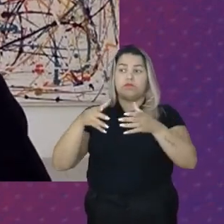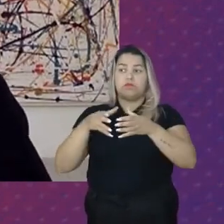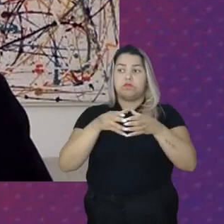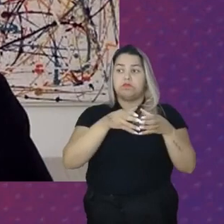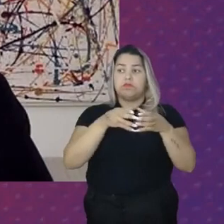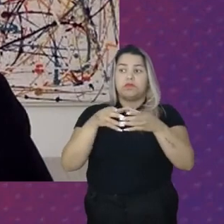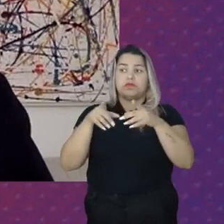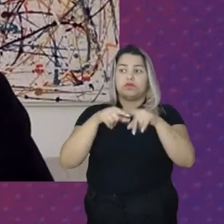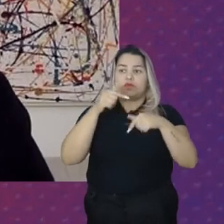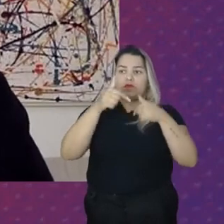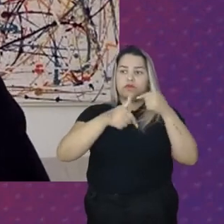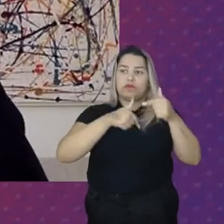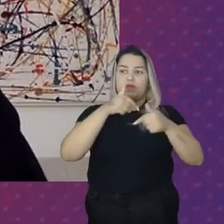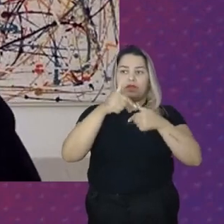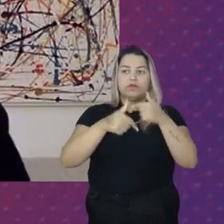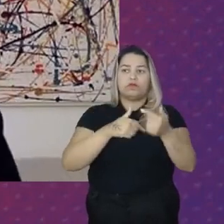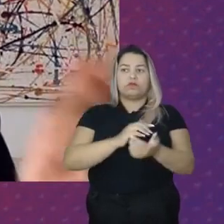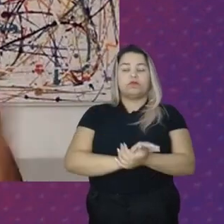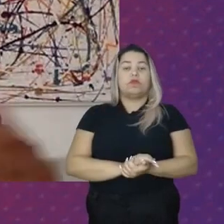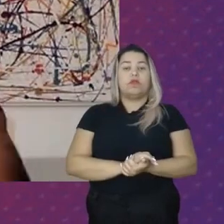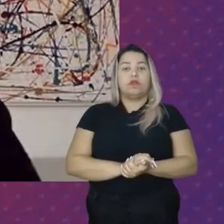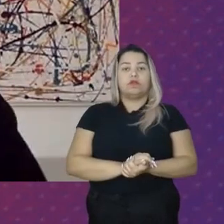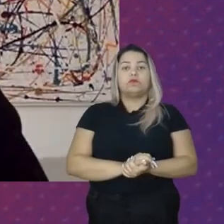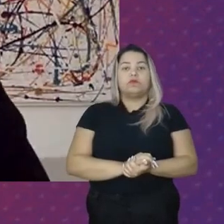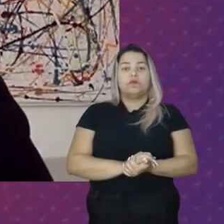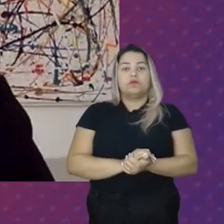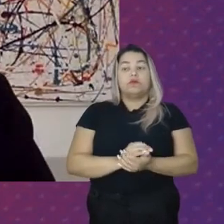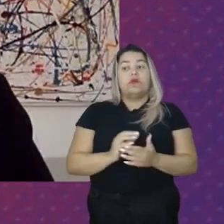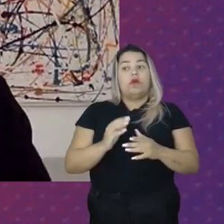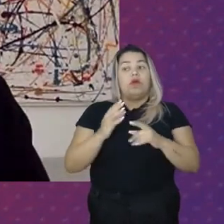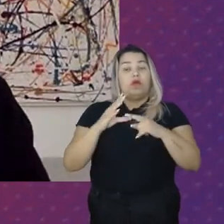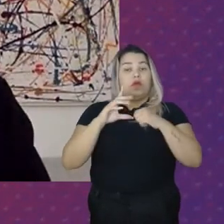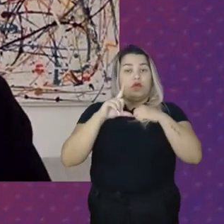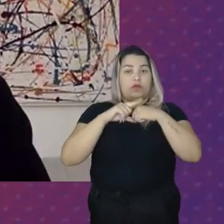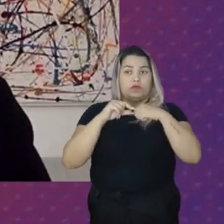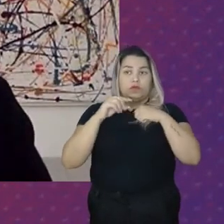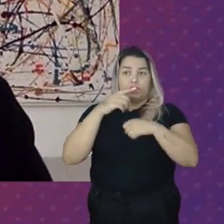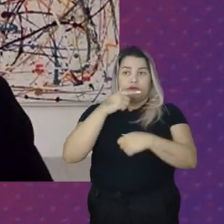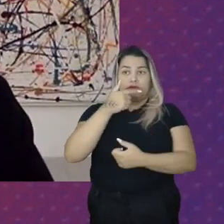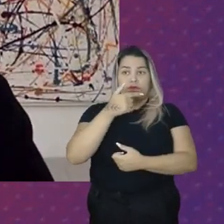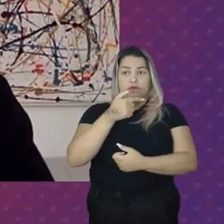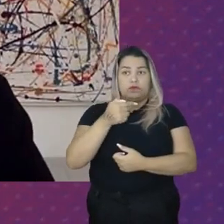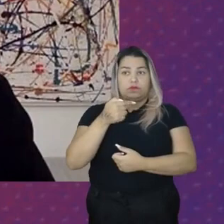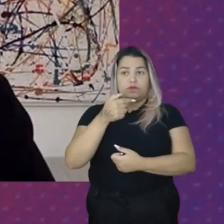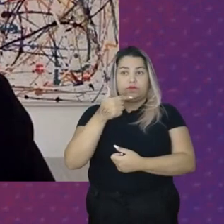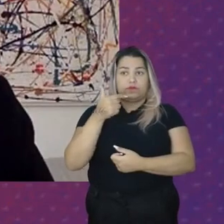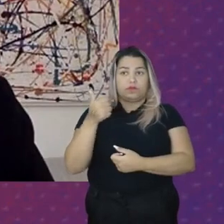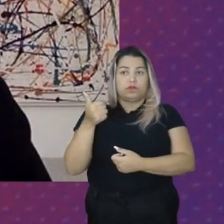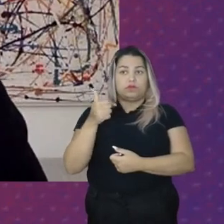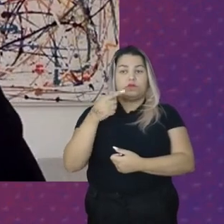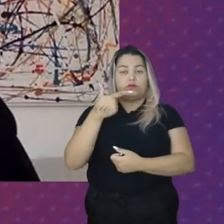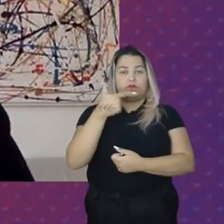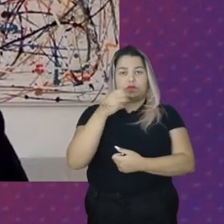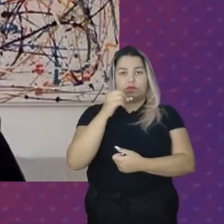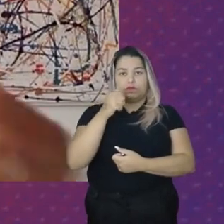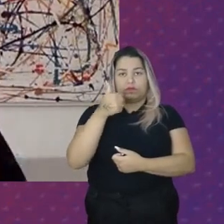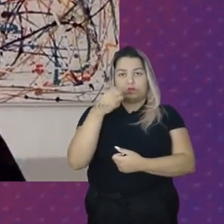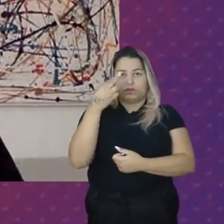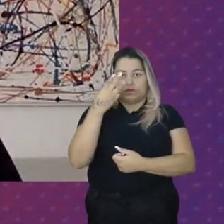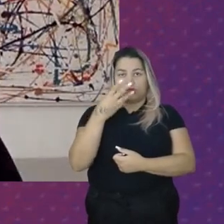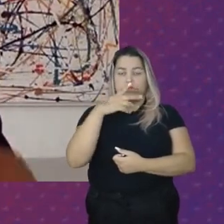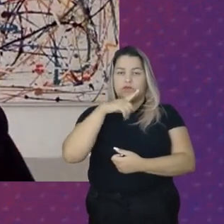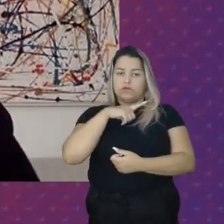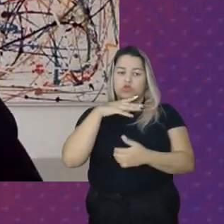de trabalhadores. É com a Emenda Constitucional 72 de 2013 que se teve